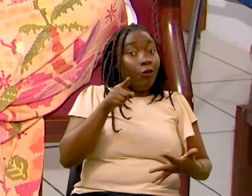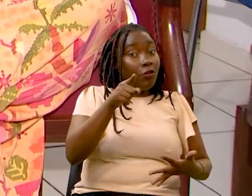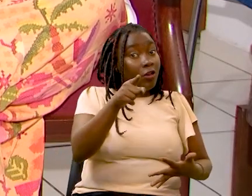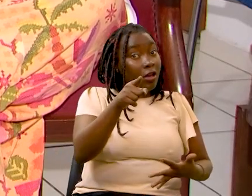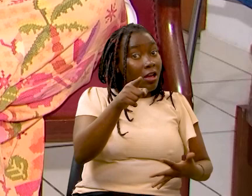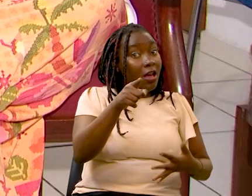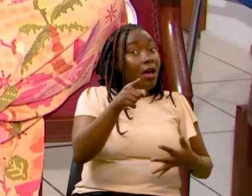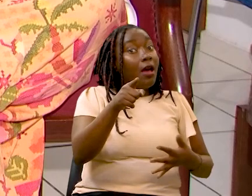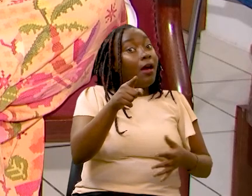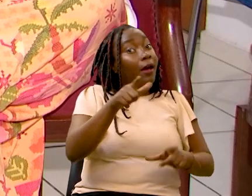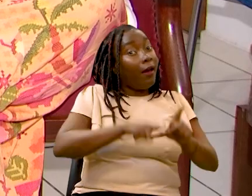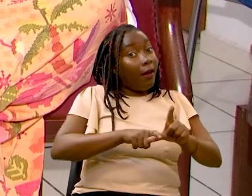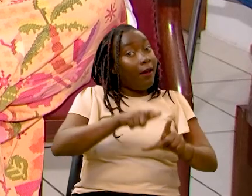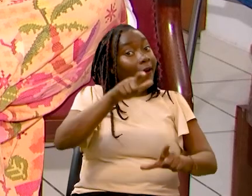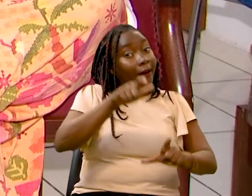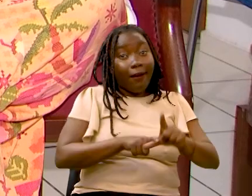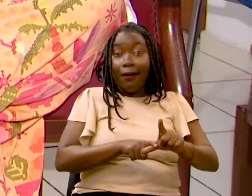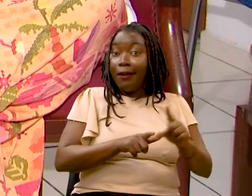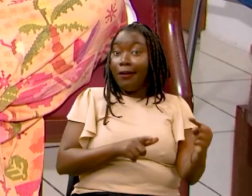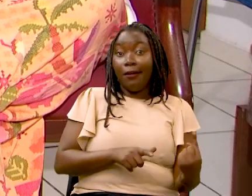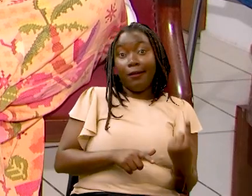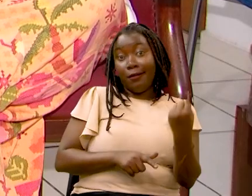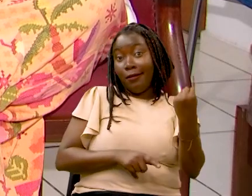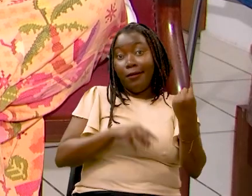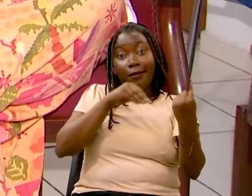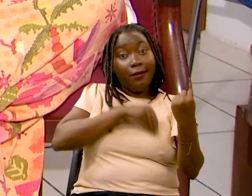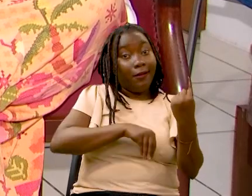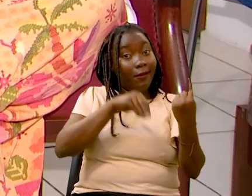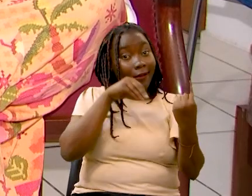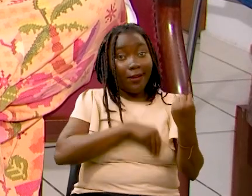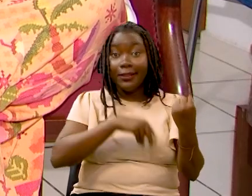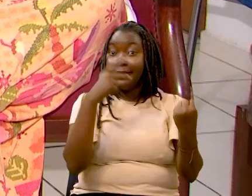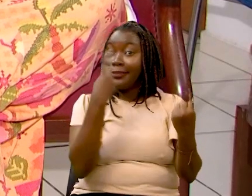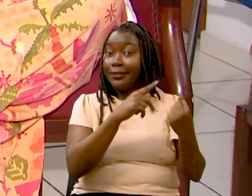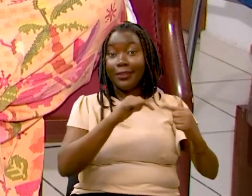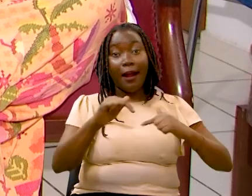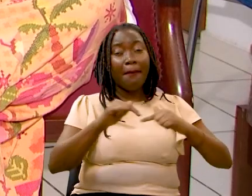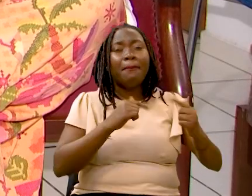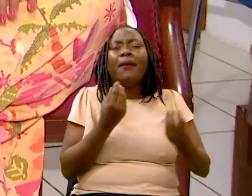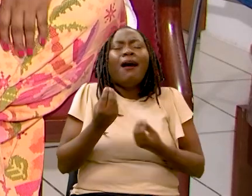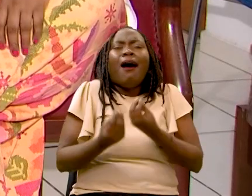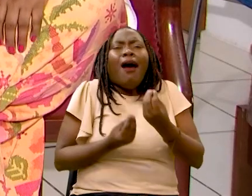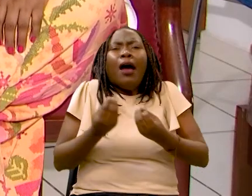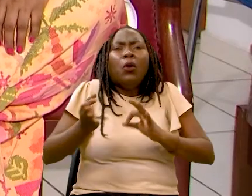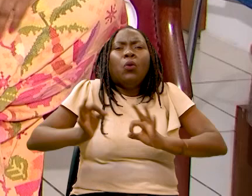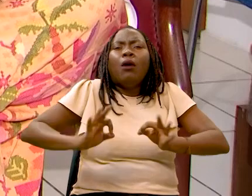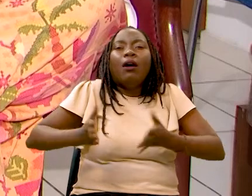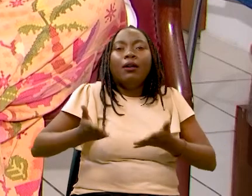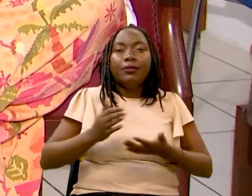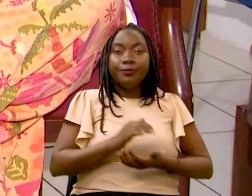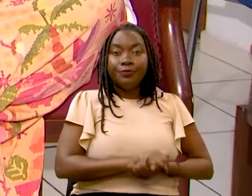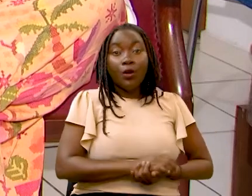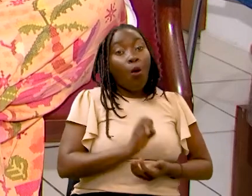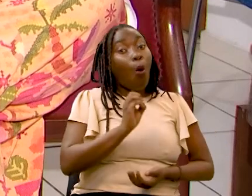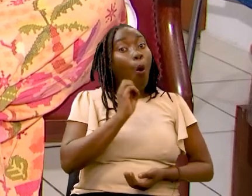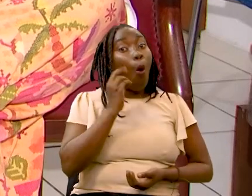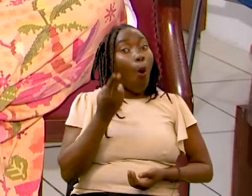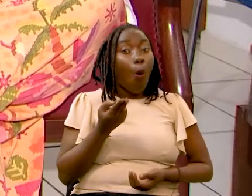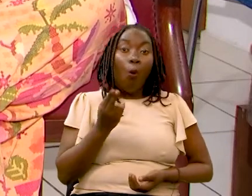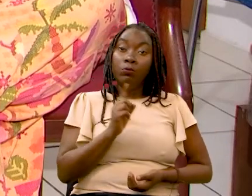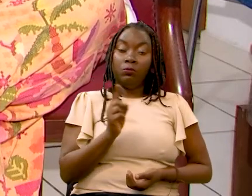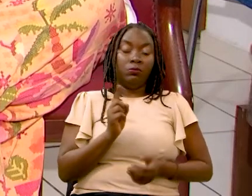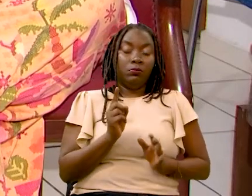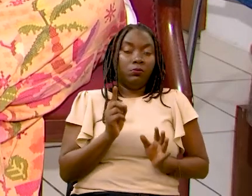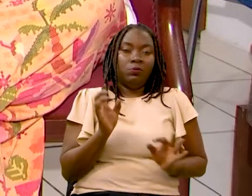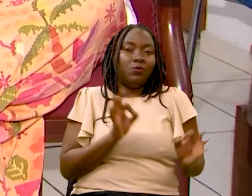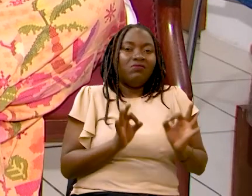contas, você passou a depender exclusivamente da sua renda desse trabalho. Como que foi